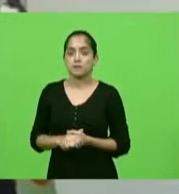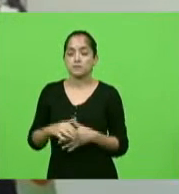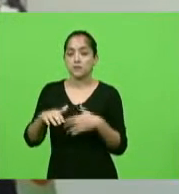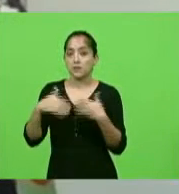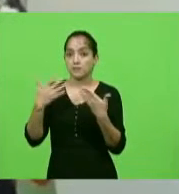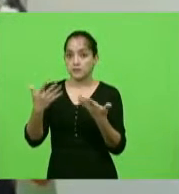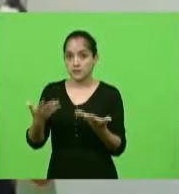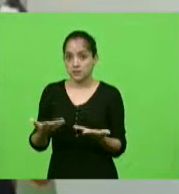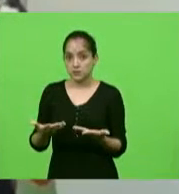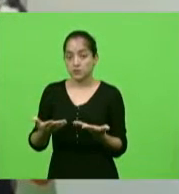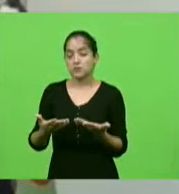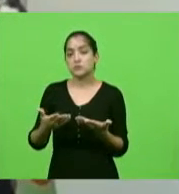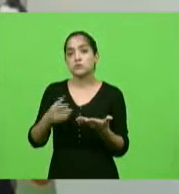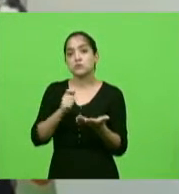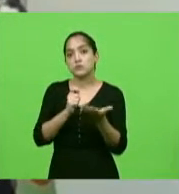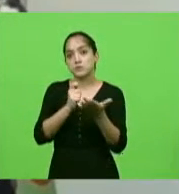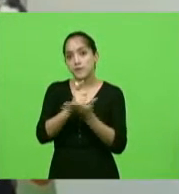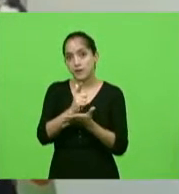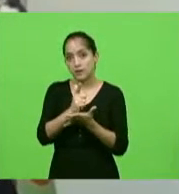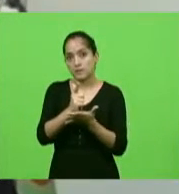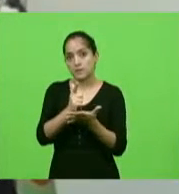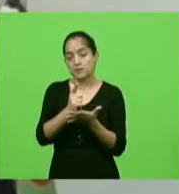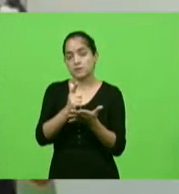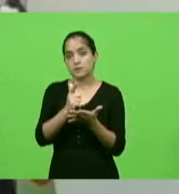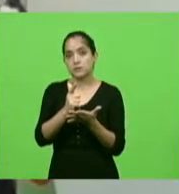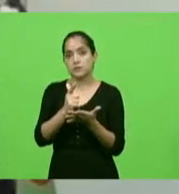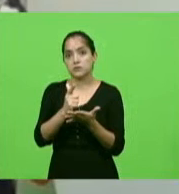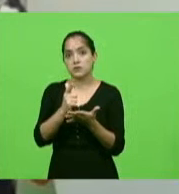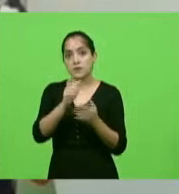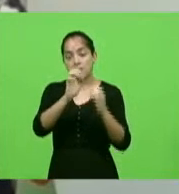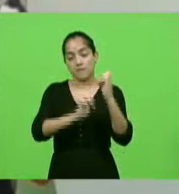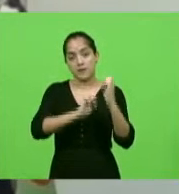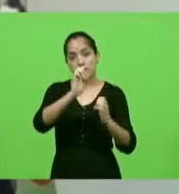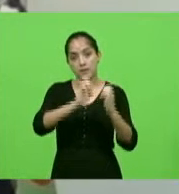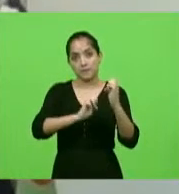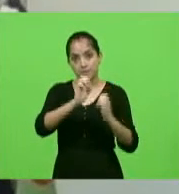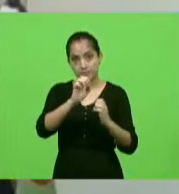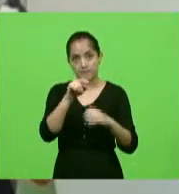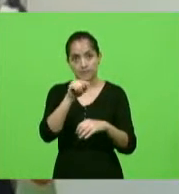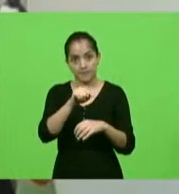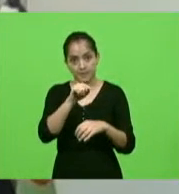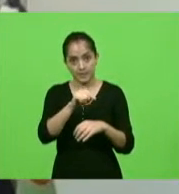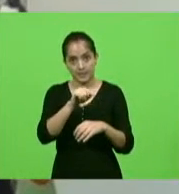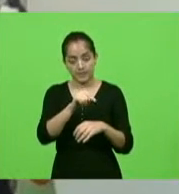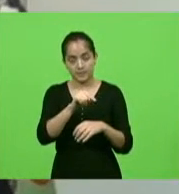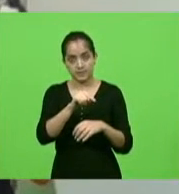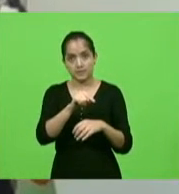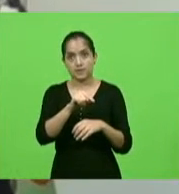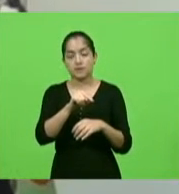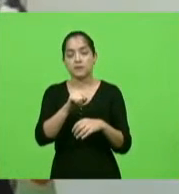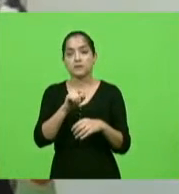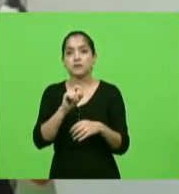Apesar disso, os pagamentos para a empresa Veigamed Materiais,